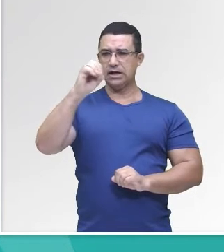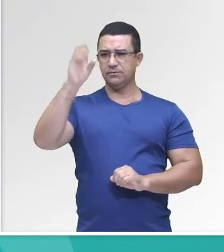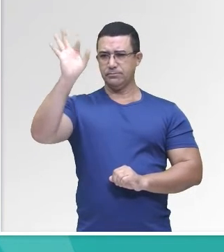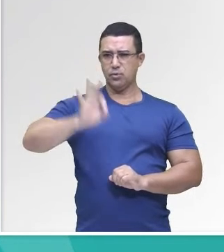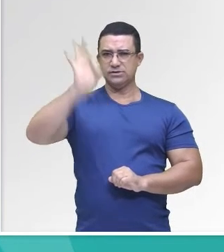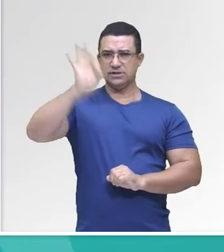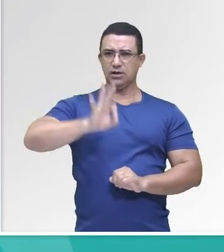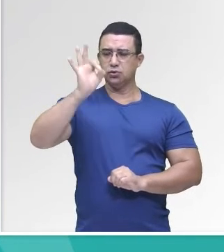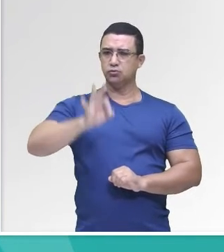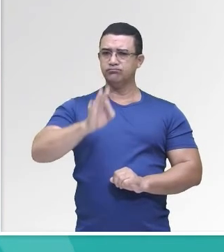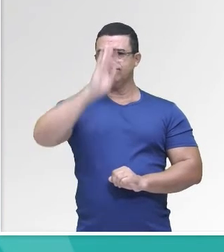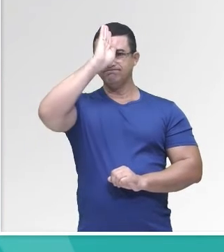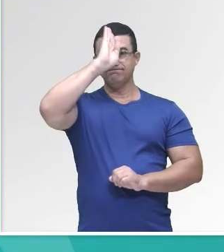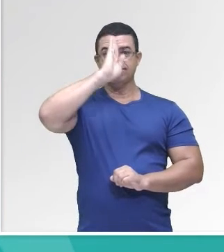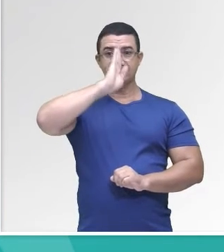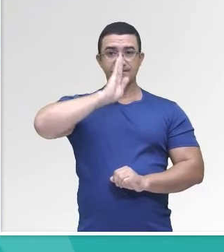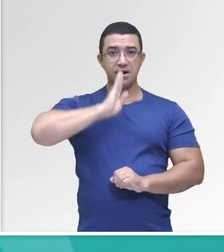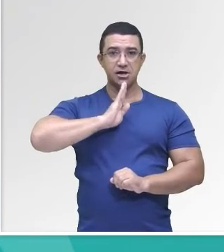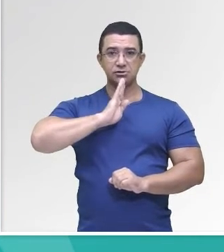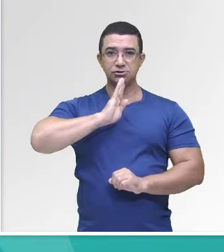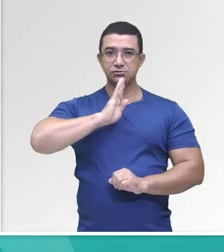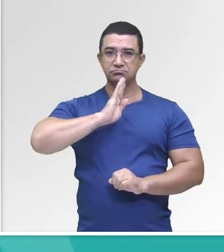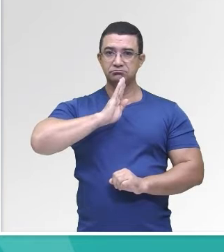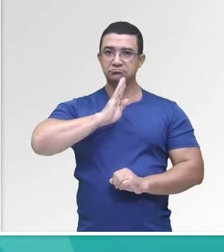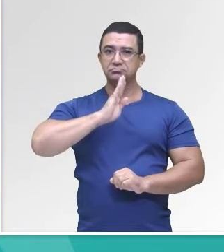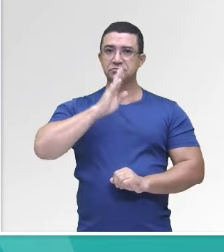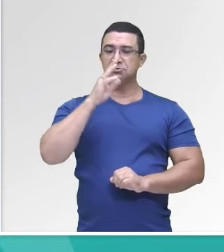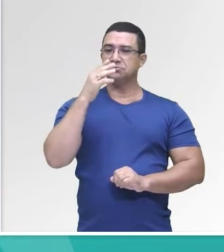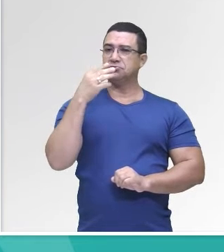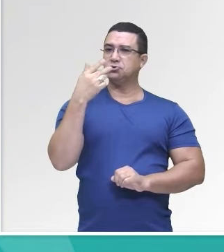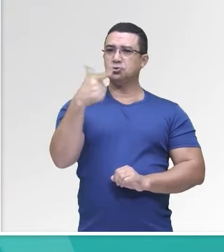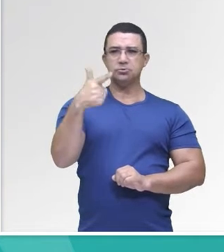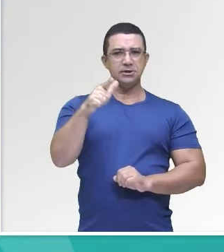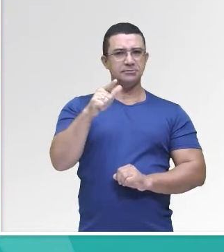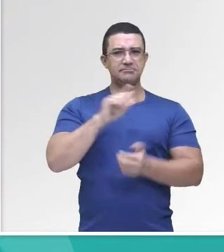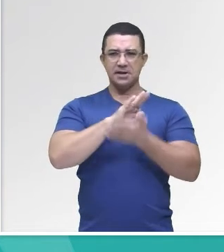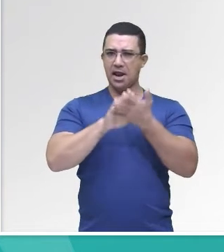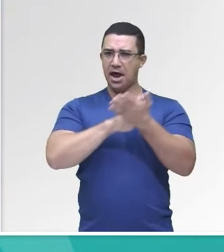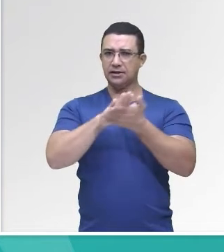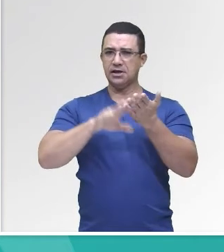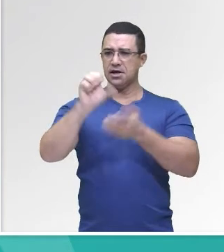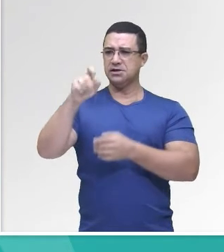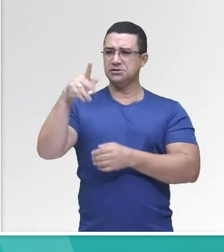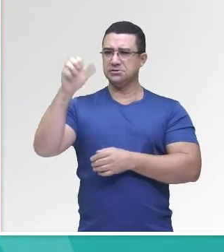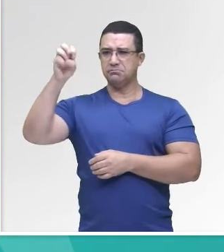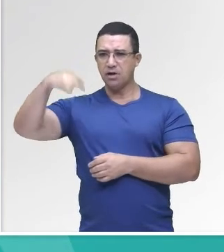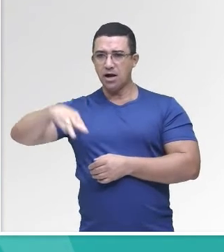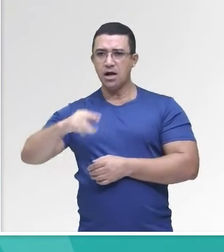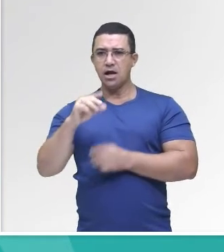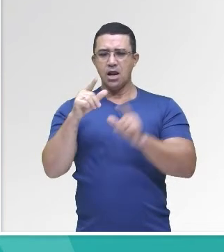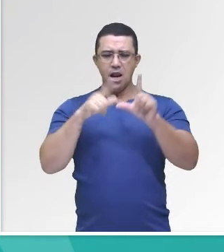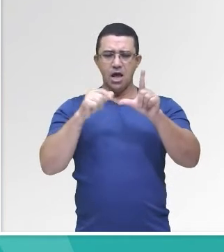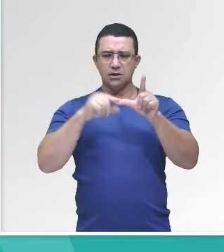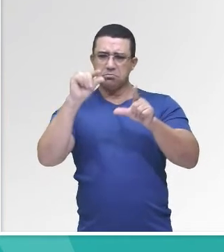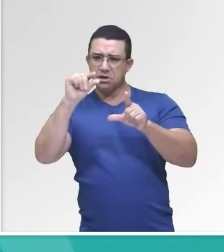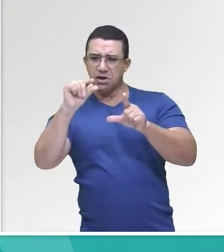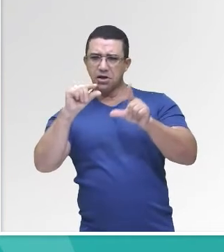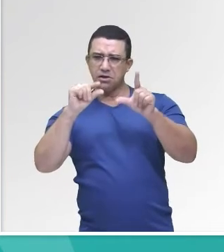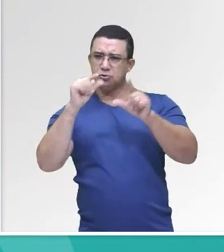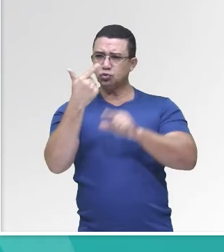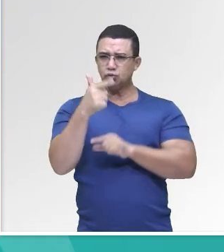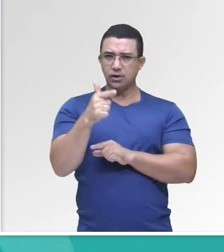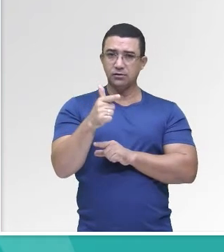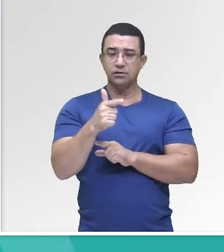100% grátis, sem spam e letra pequena. Compruébalo. Muitos de